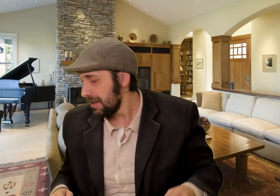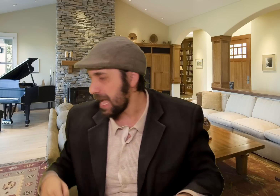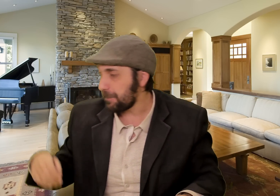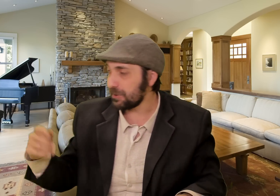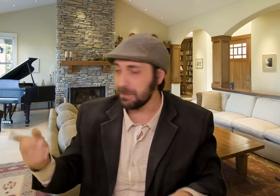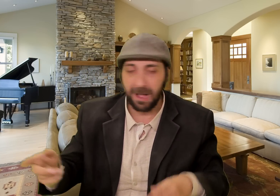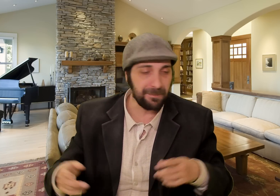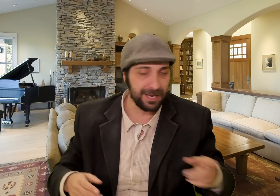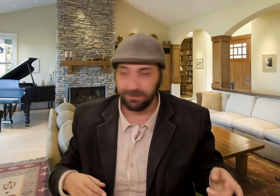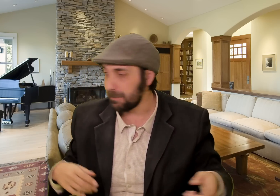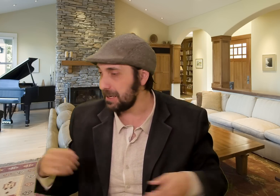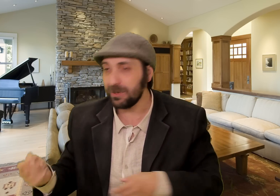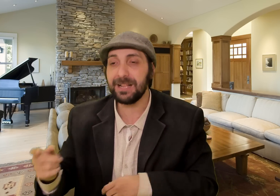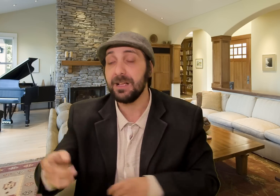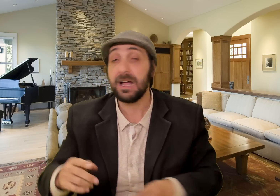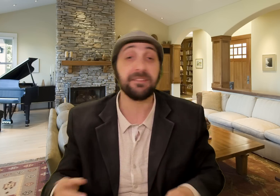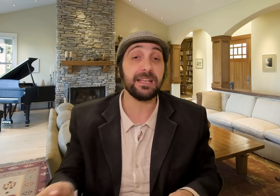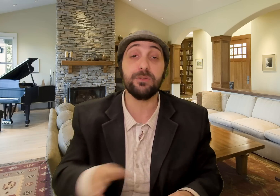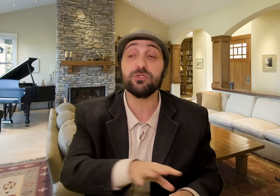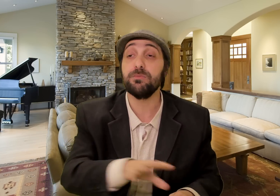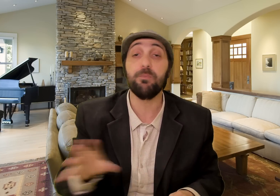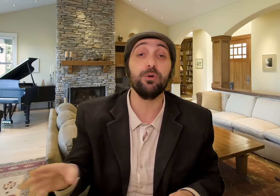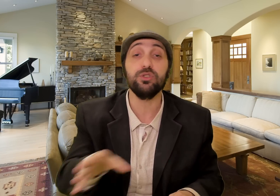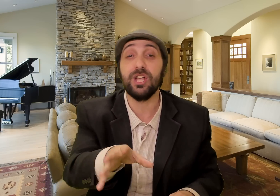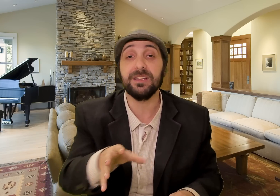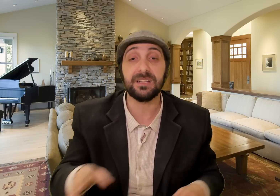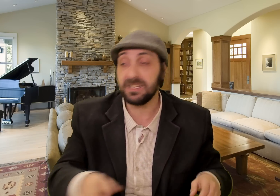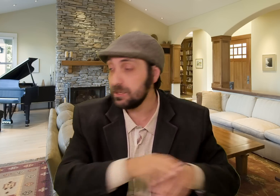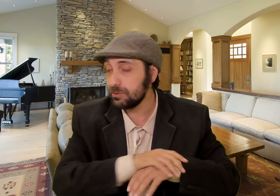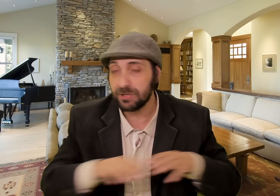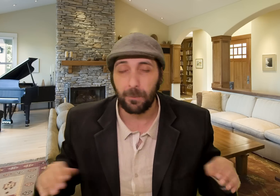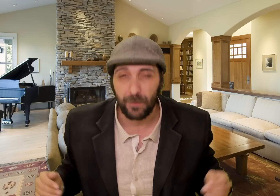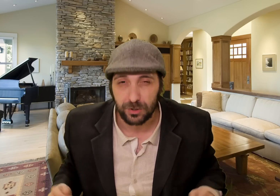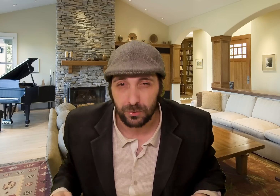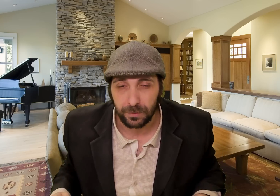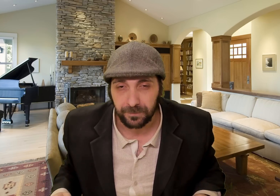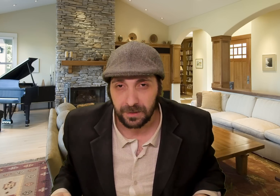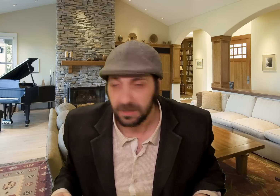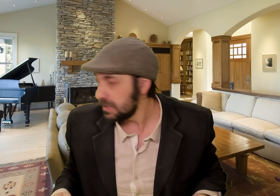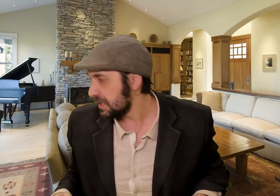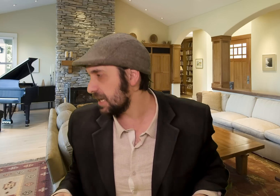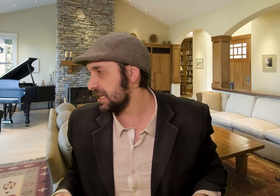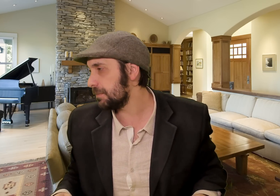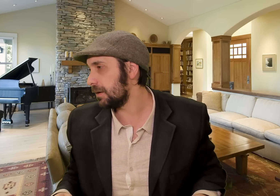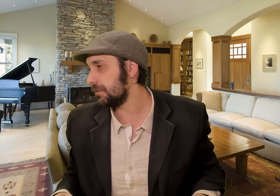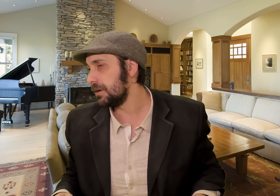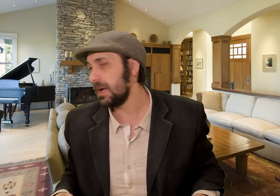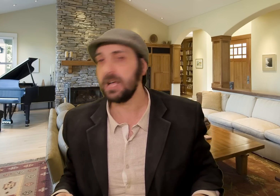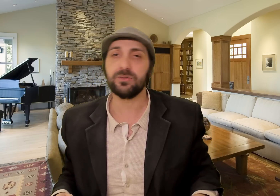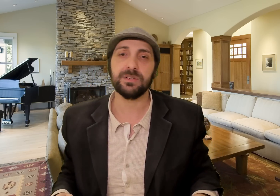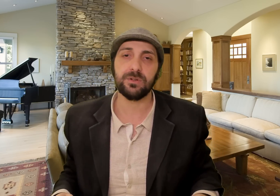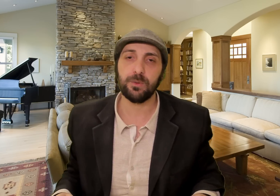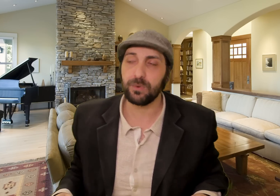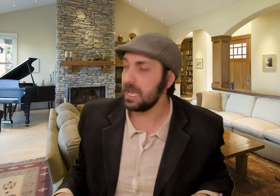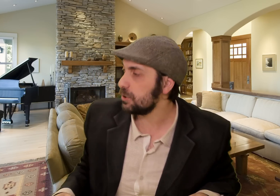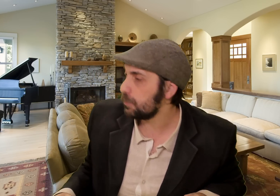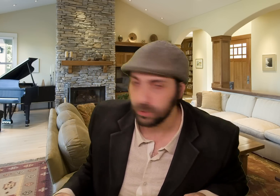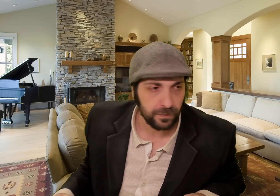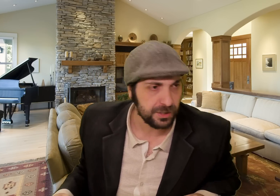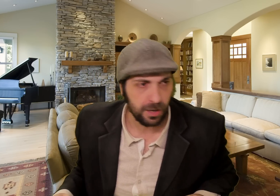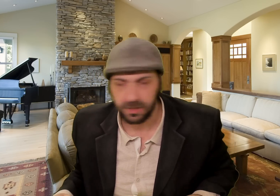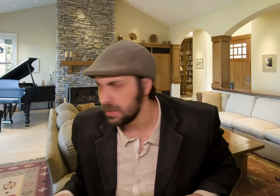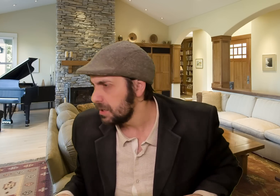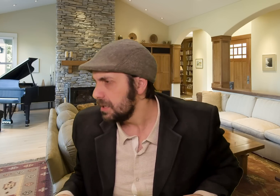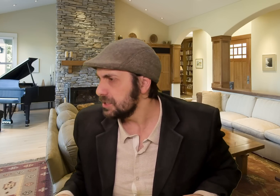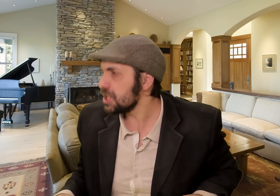uma Milena Ah porque mamilo mamilo né até que não chamou para outro de Renan Calheiros fechou E aí irmão a juíza olhou para o lado